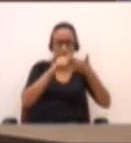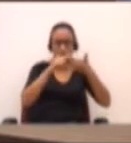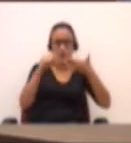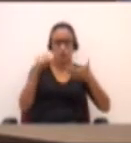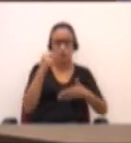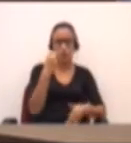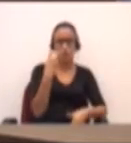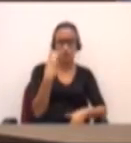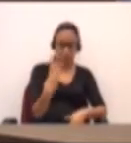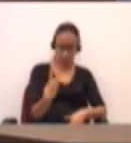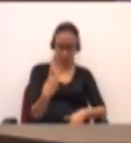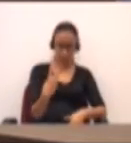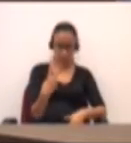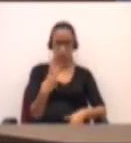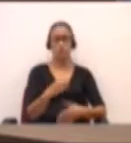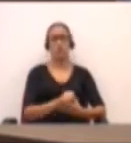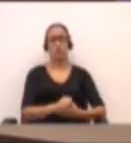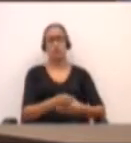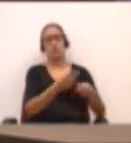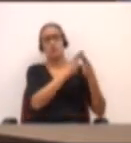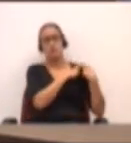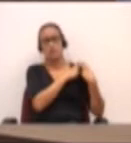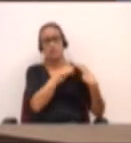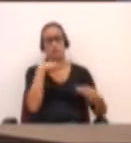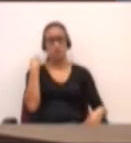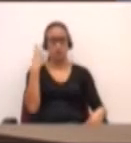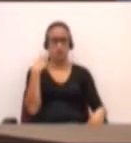15/2015. Autora, vereadora Lubogo.